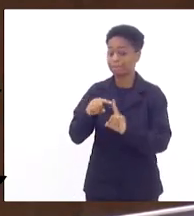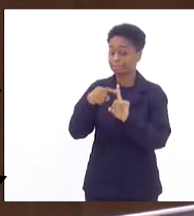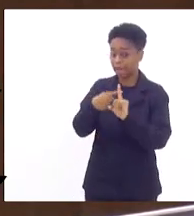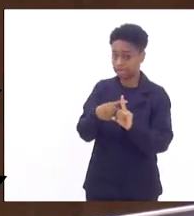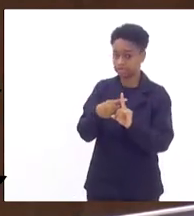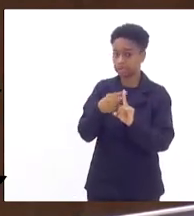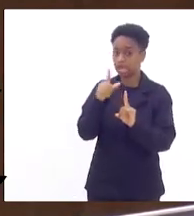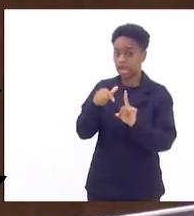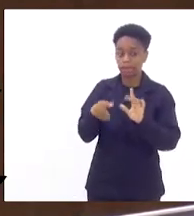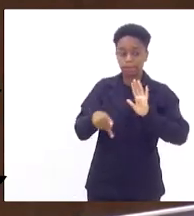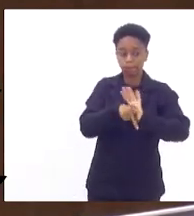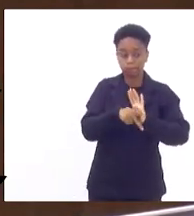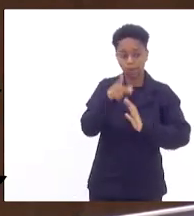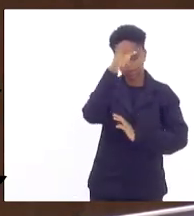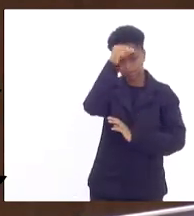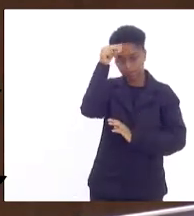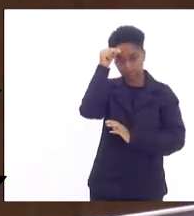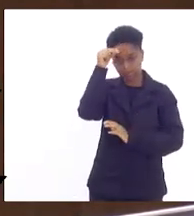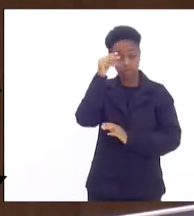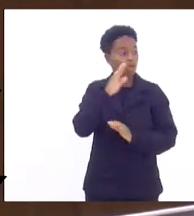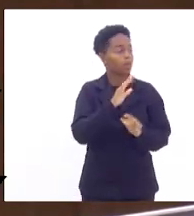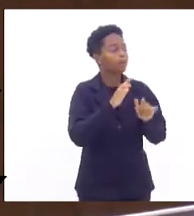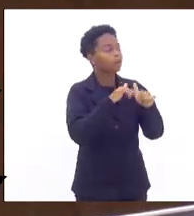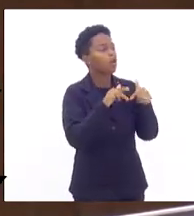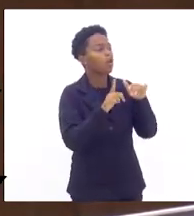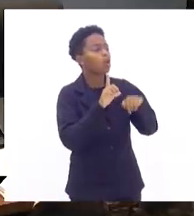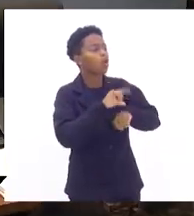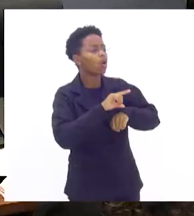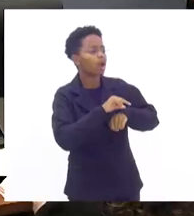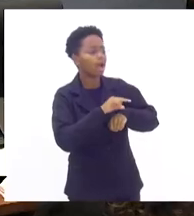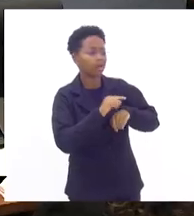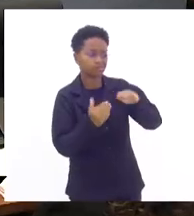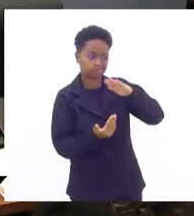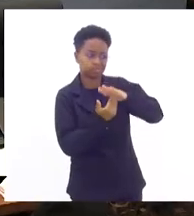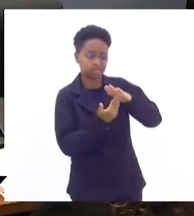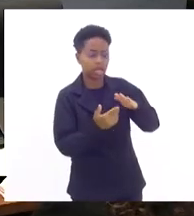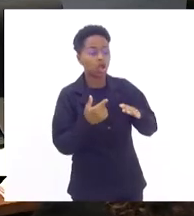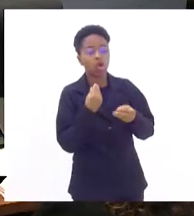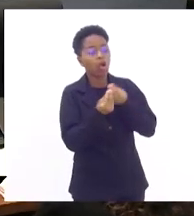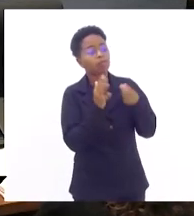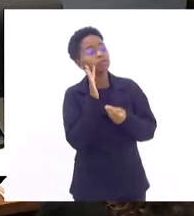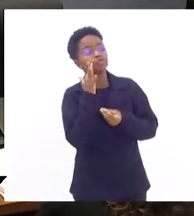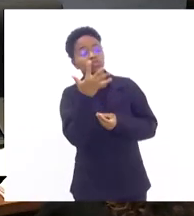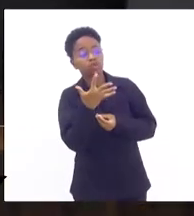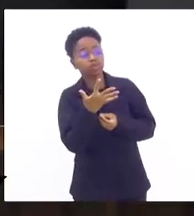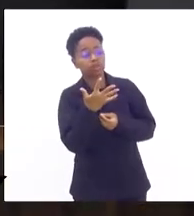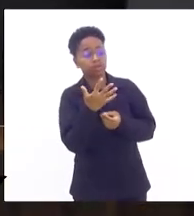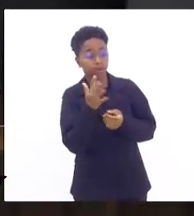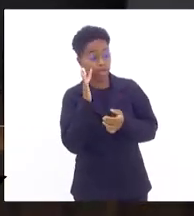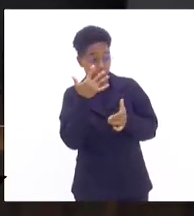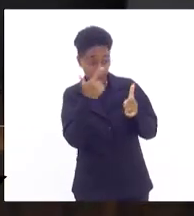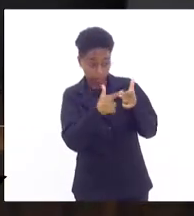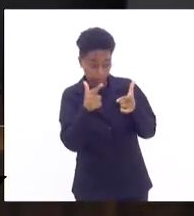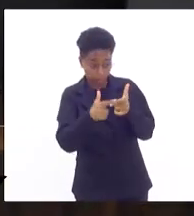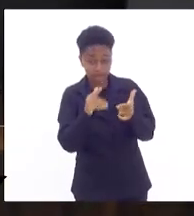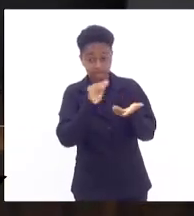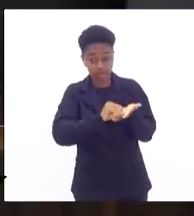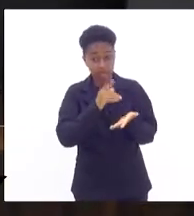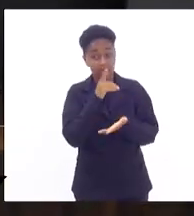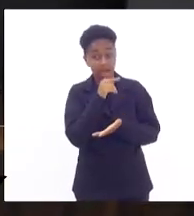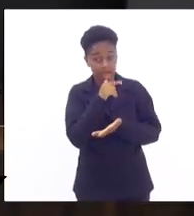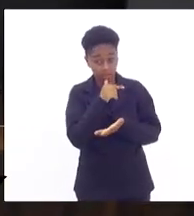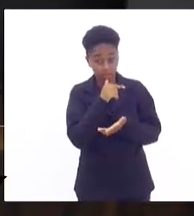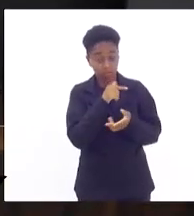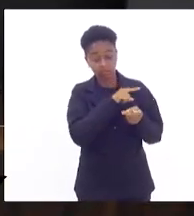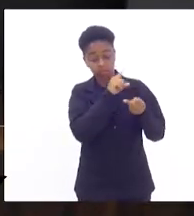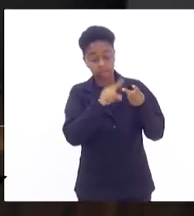seja dito. Presidente, devido ao horário e o tempo, como é que está a solução para resolver os problemas da falta de água, a